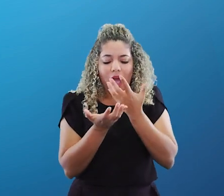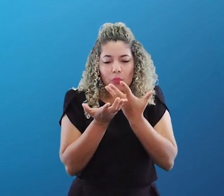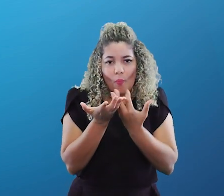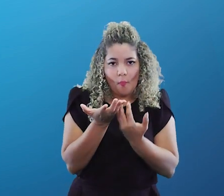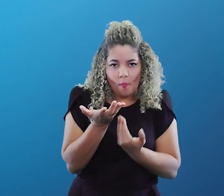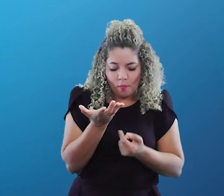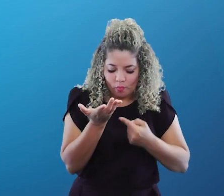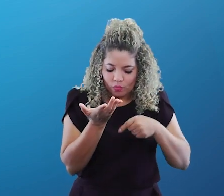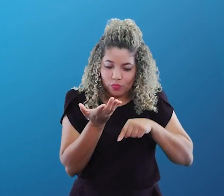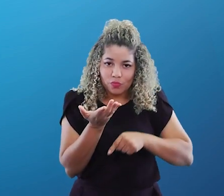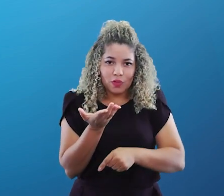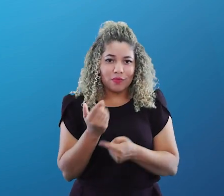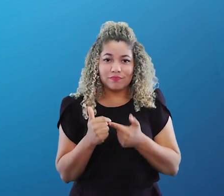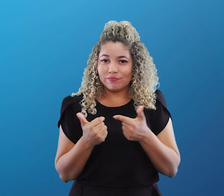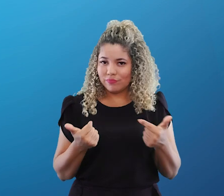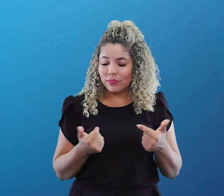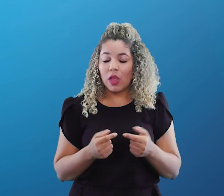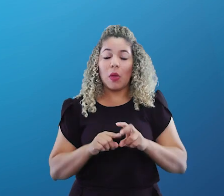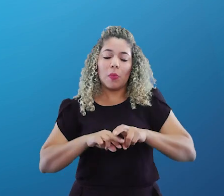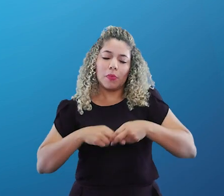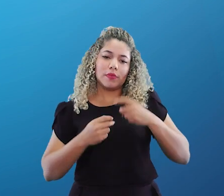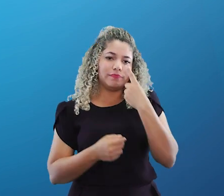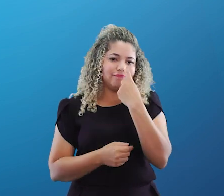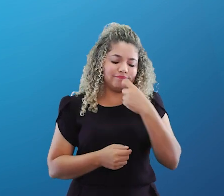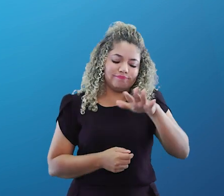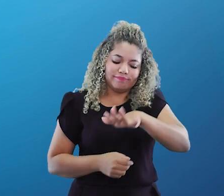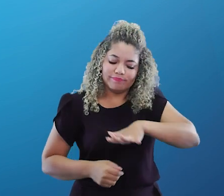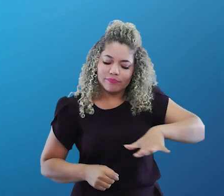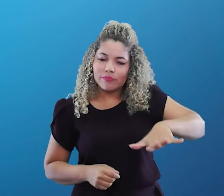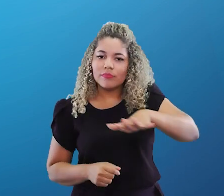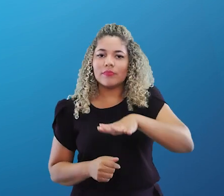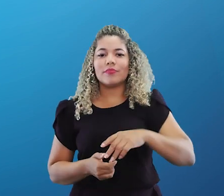a contaminação nessa região.